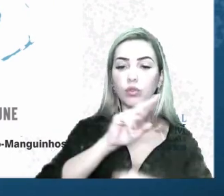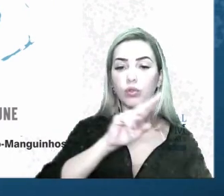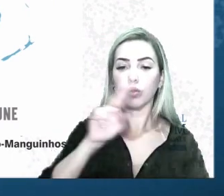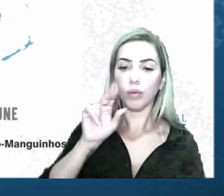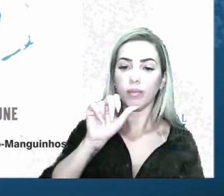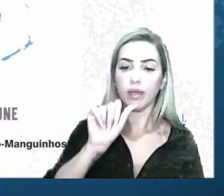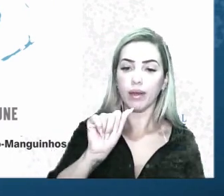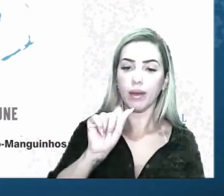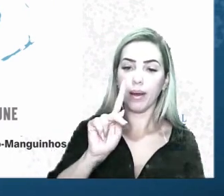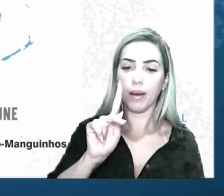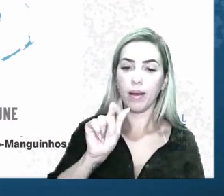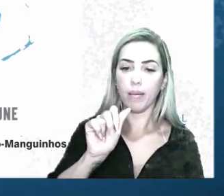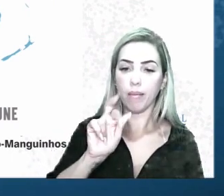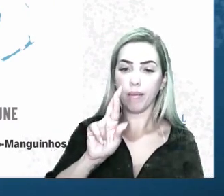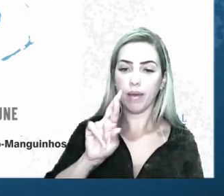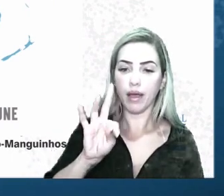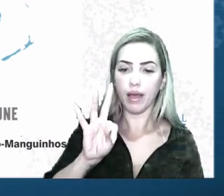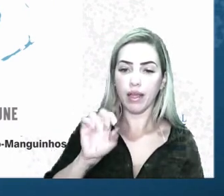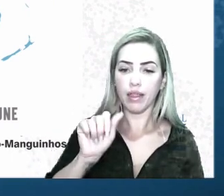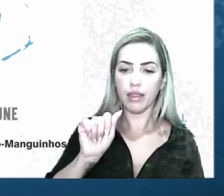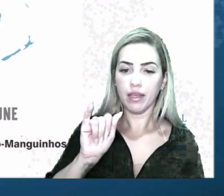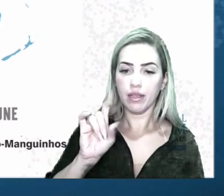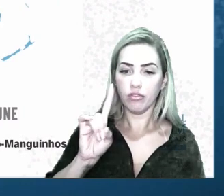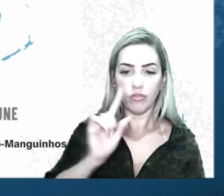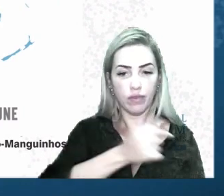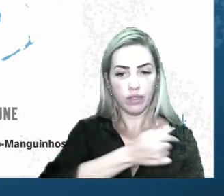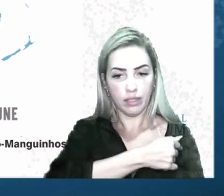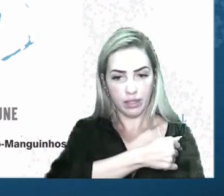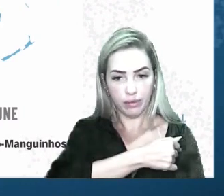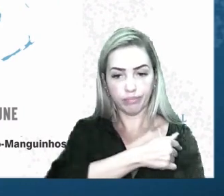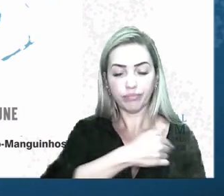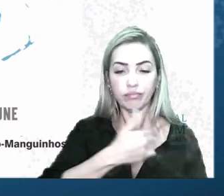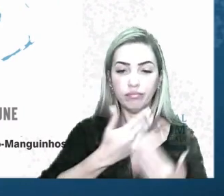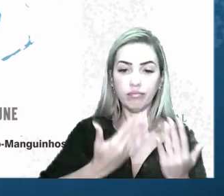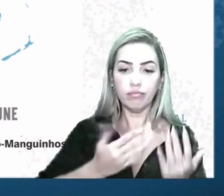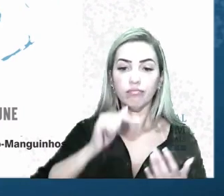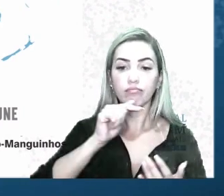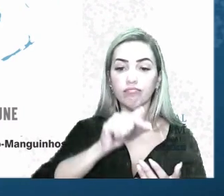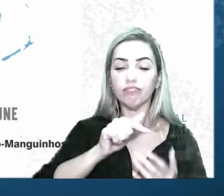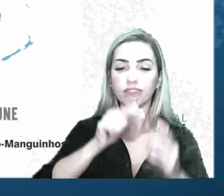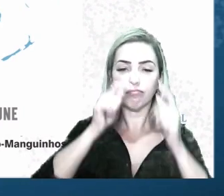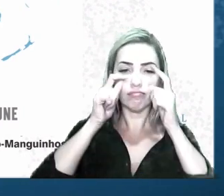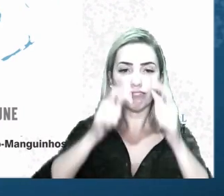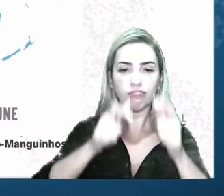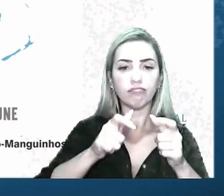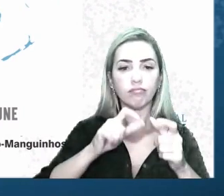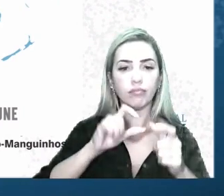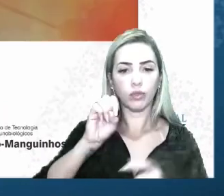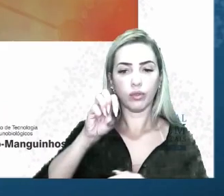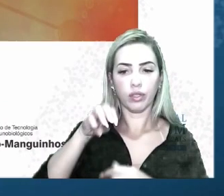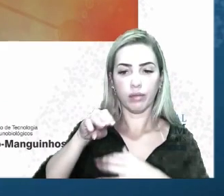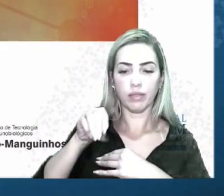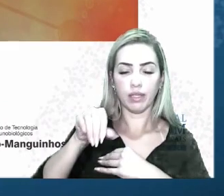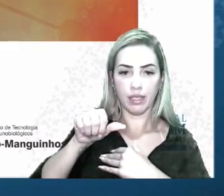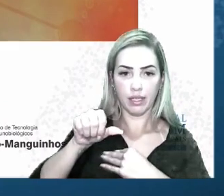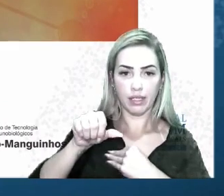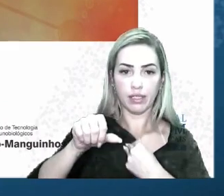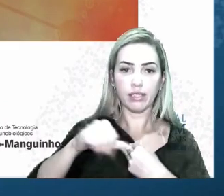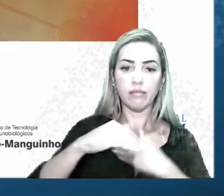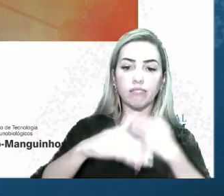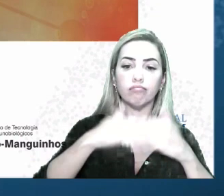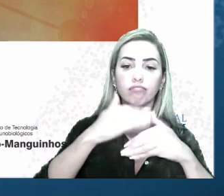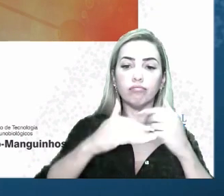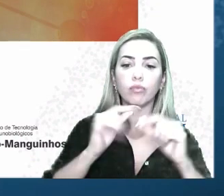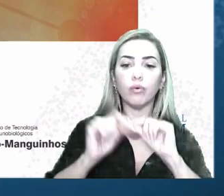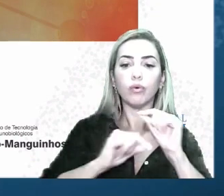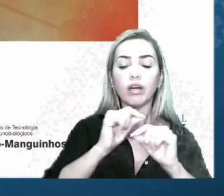vacinal. E foi essa situação que chamou a atenção da Organização Mundial da Saúde e levou a